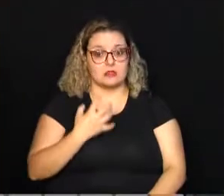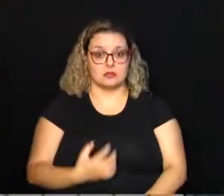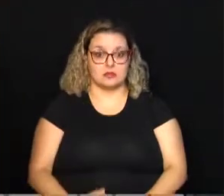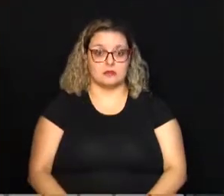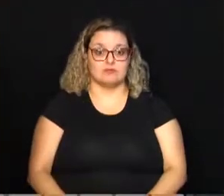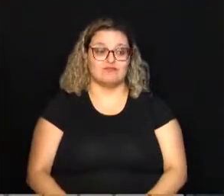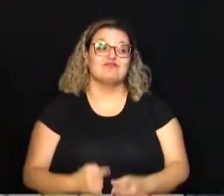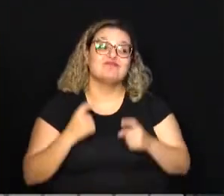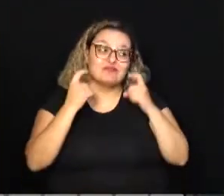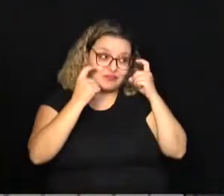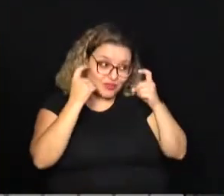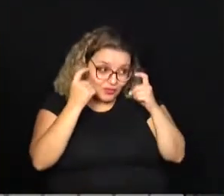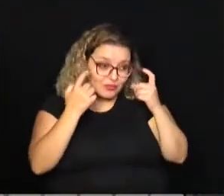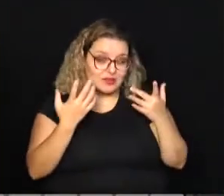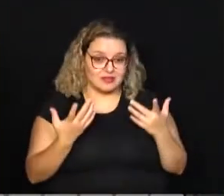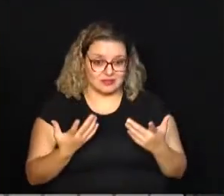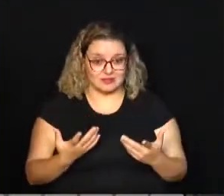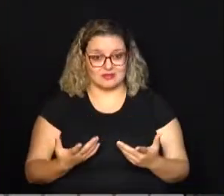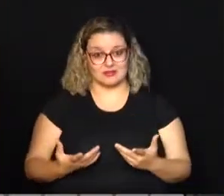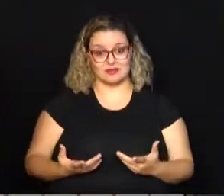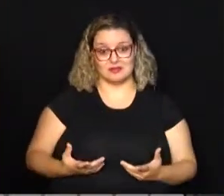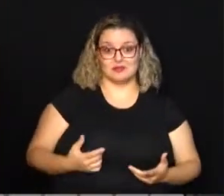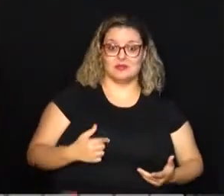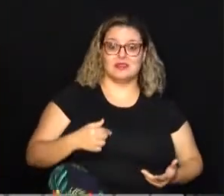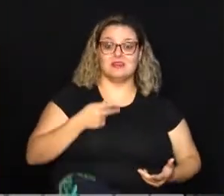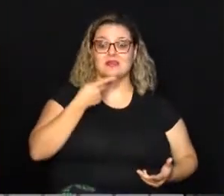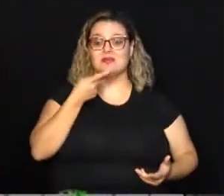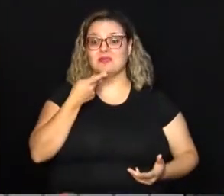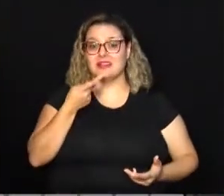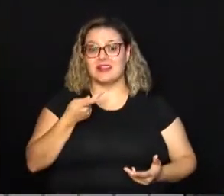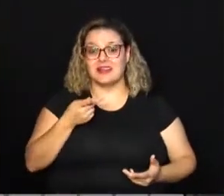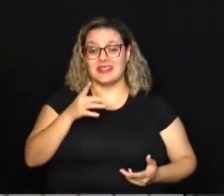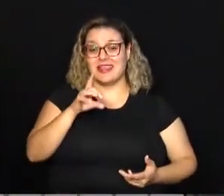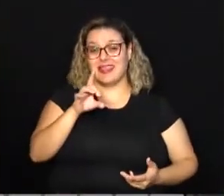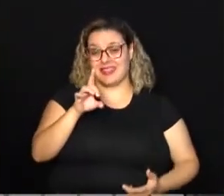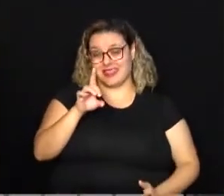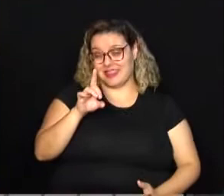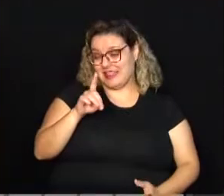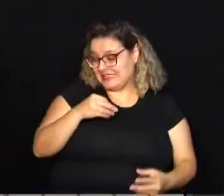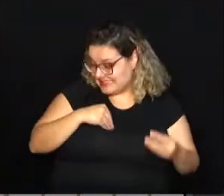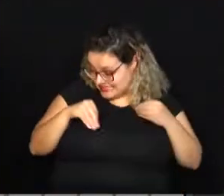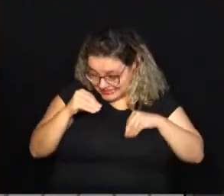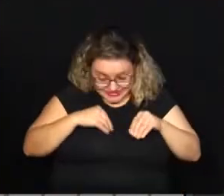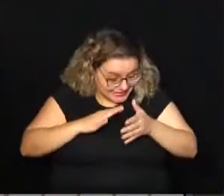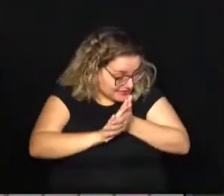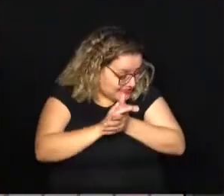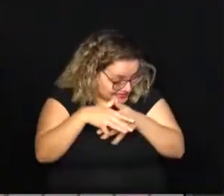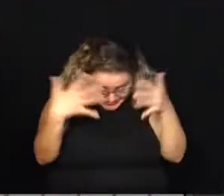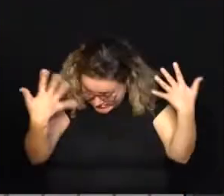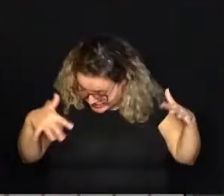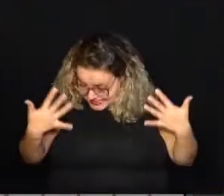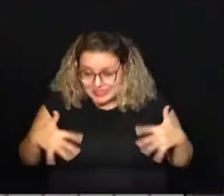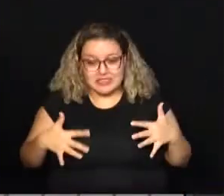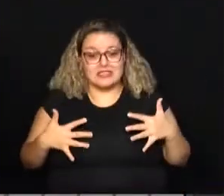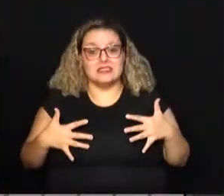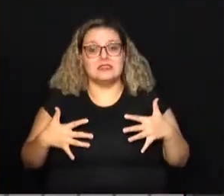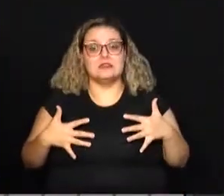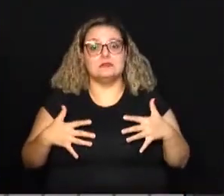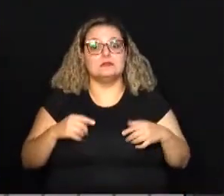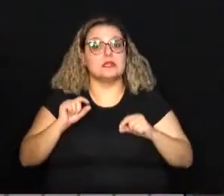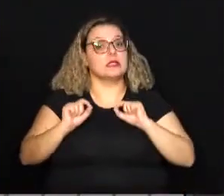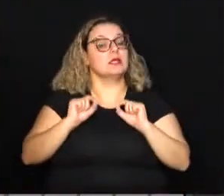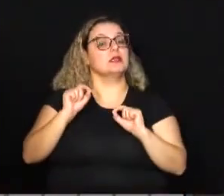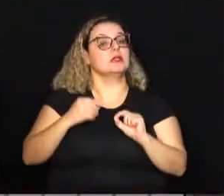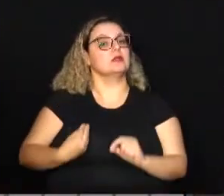preocupante. Né, para não falar desesperadora, ela é muito preocupante. Para quem convive ou conviveu por anos no